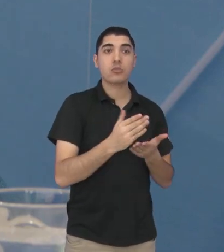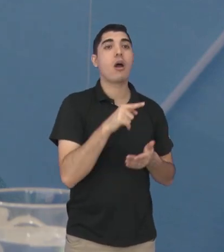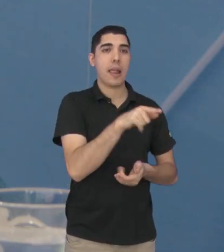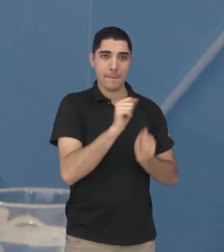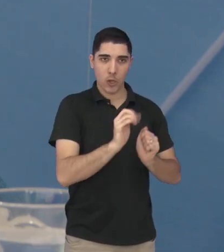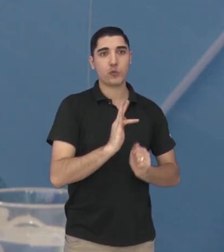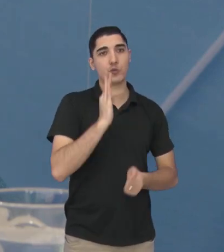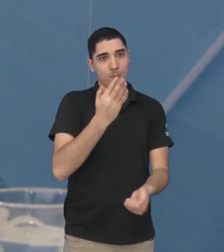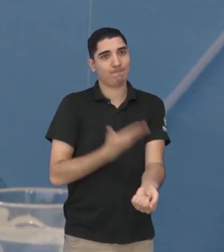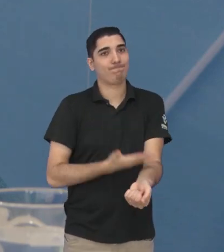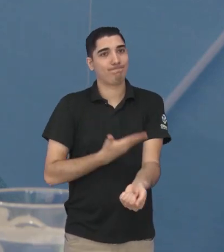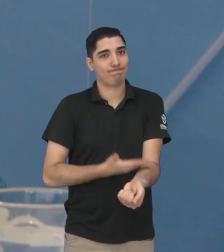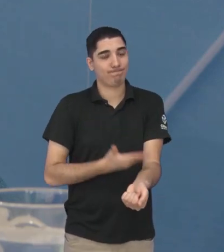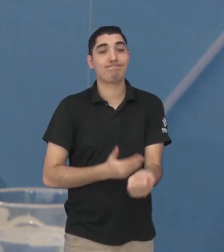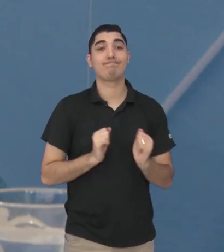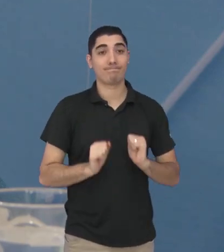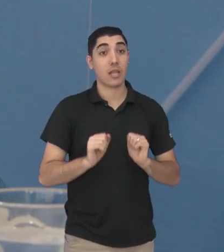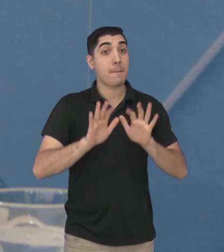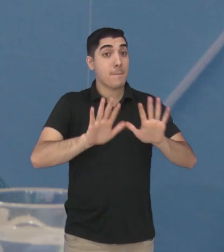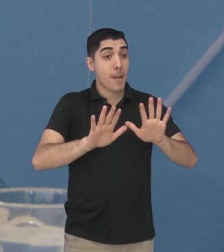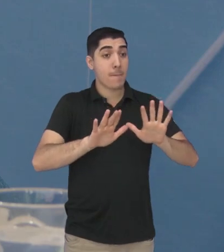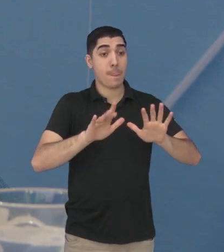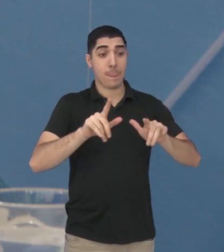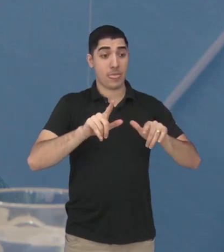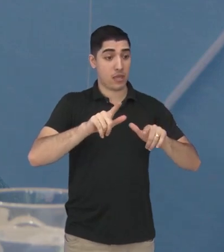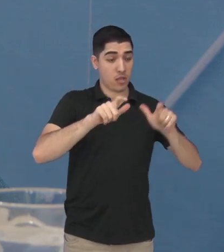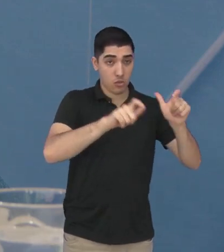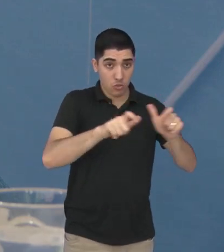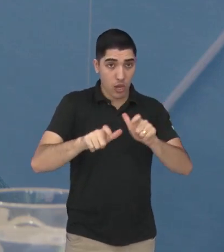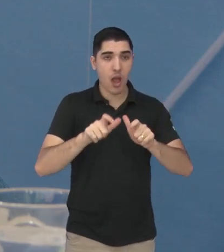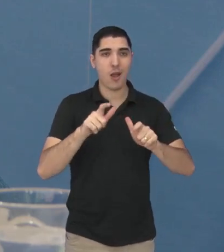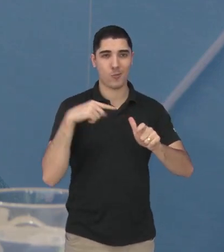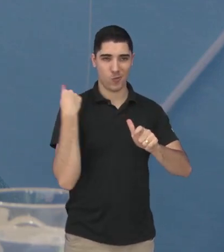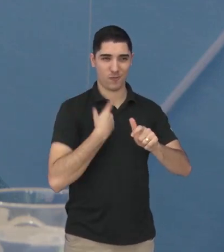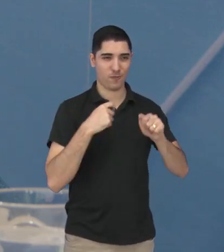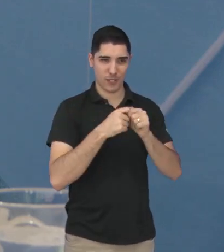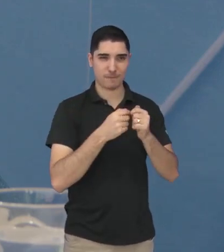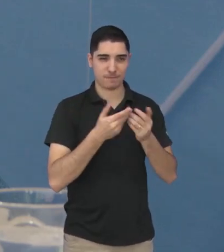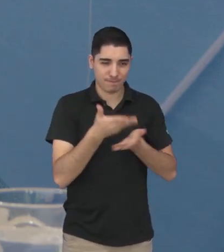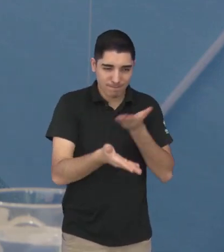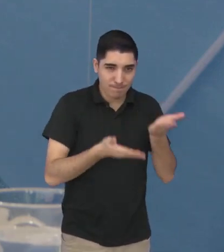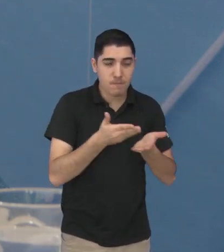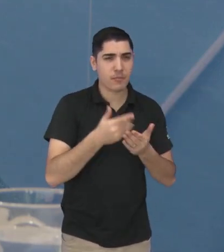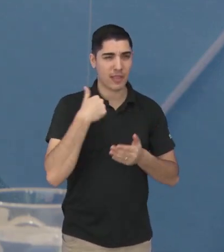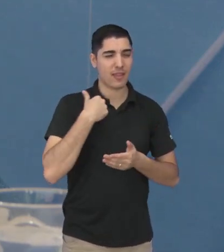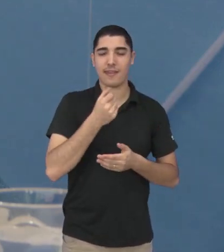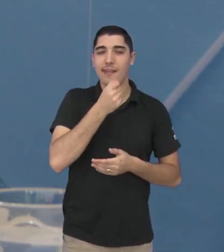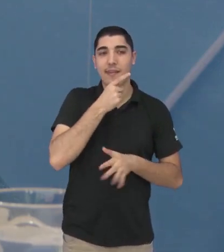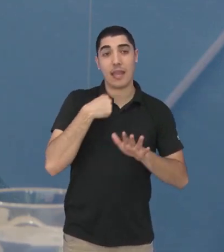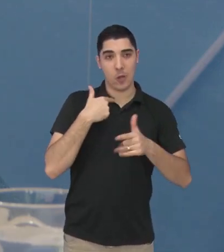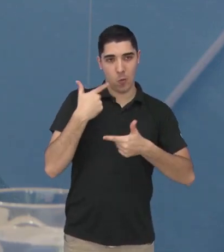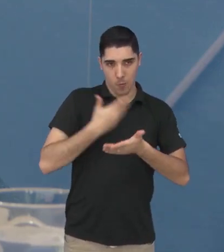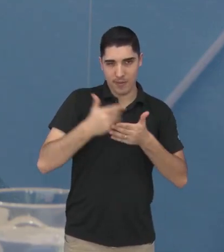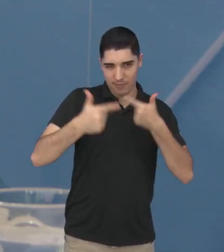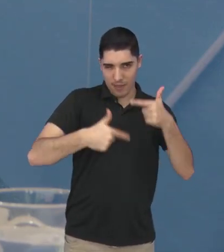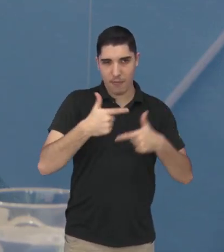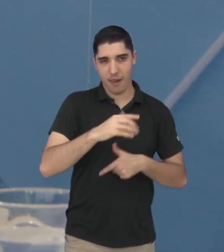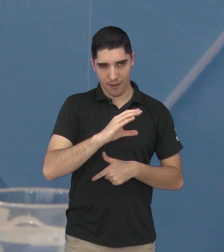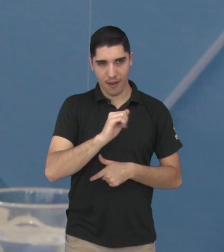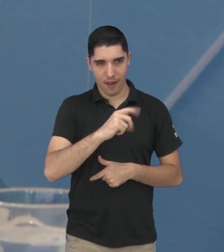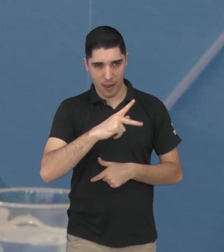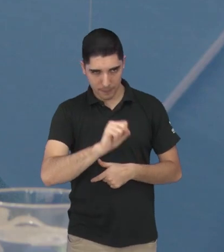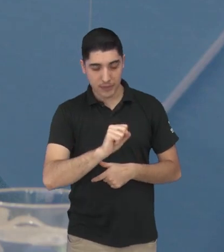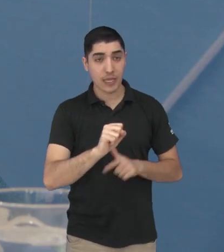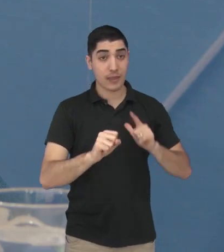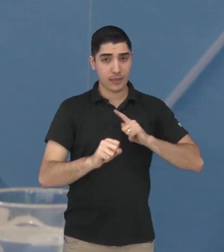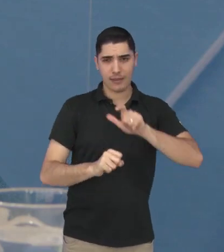ser um dependente químico. Mas, geralmente, nos serviços, a gente recebe... É muito engraçado isso. Quando eu comecei a trabalhar no CAPES, a gente